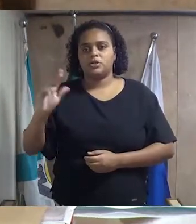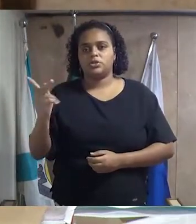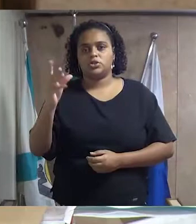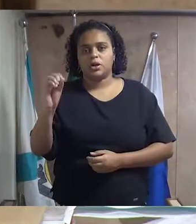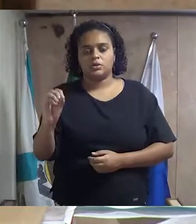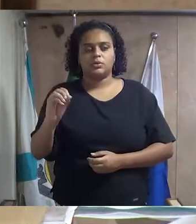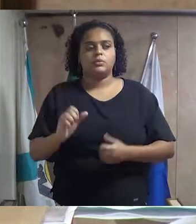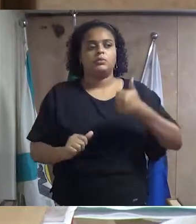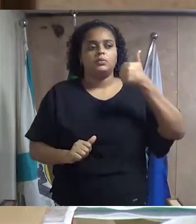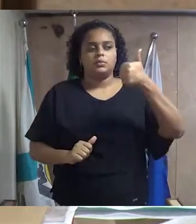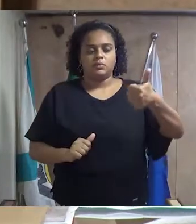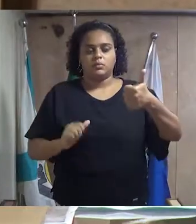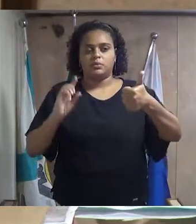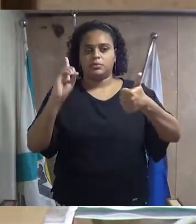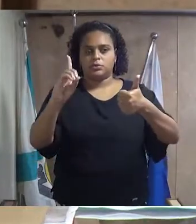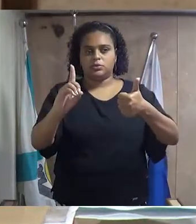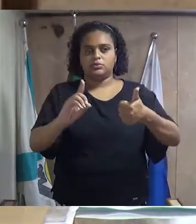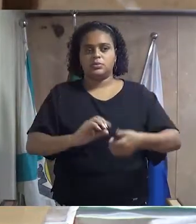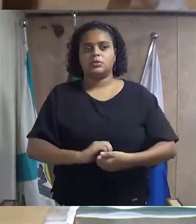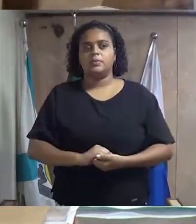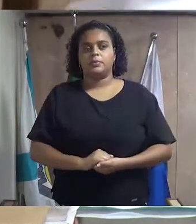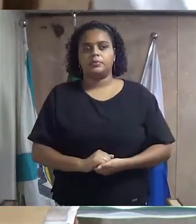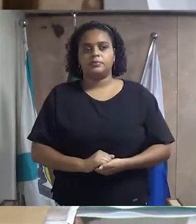Porto, o primeiro distrito desse município.